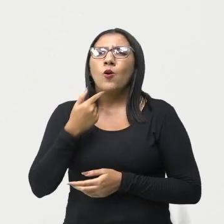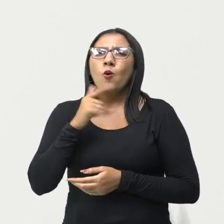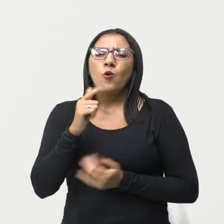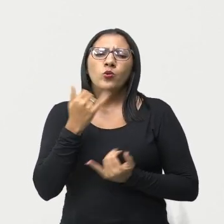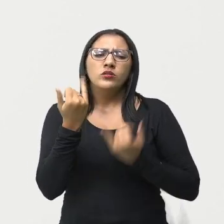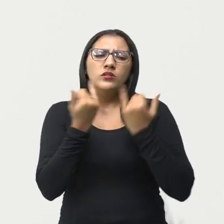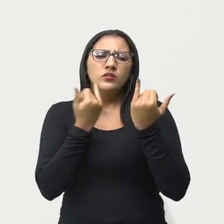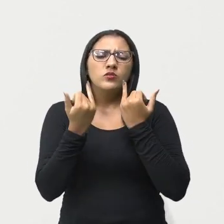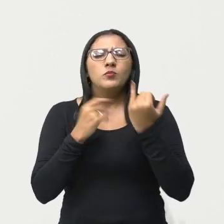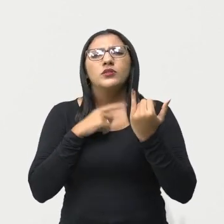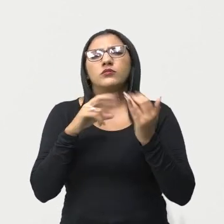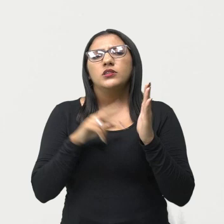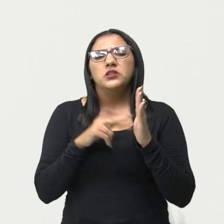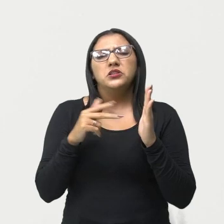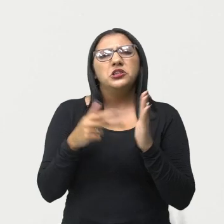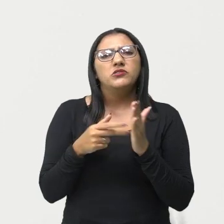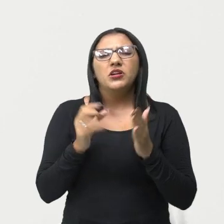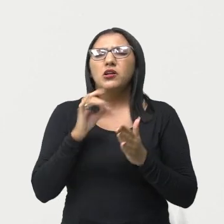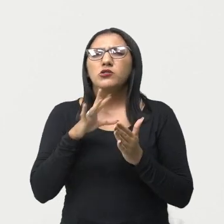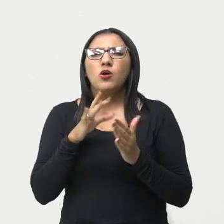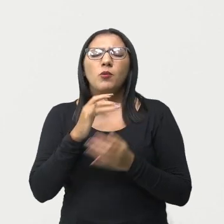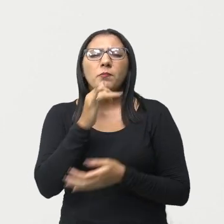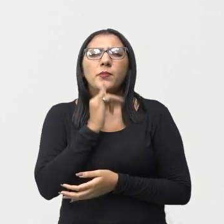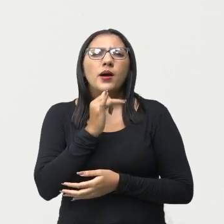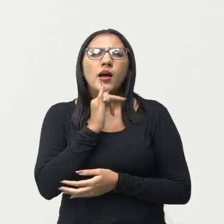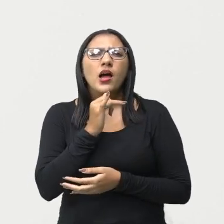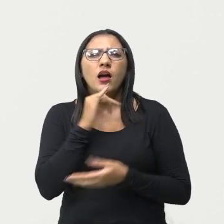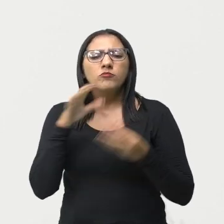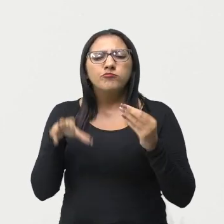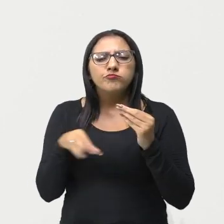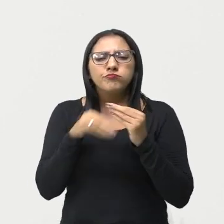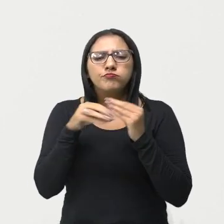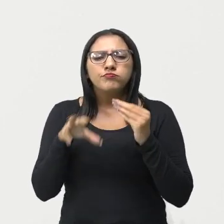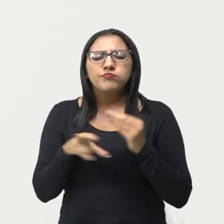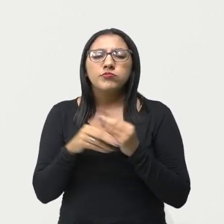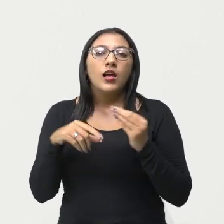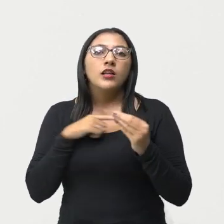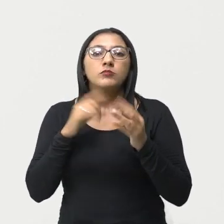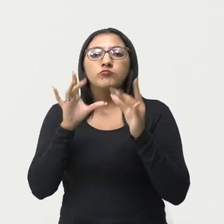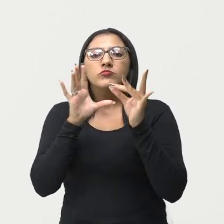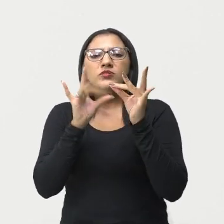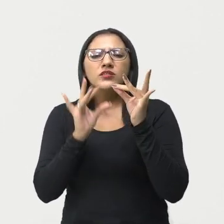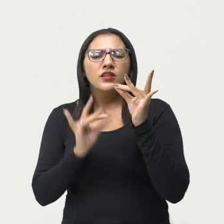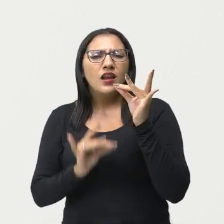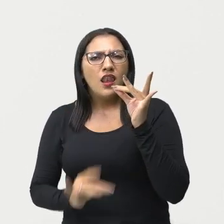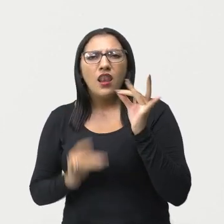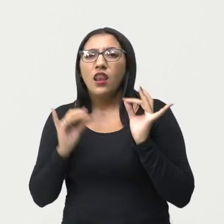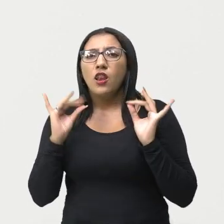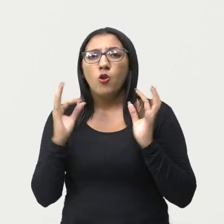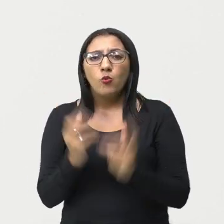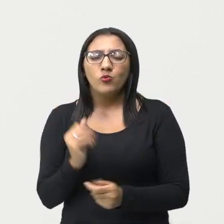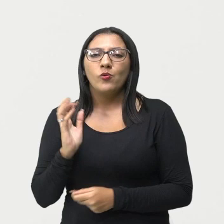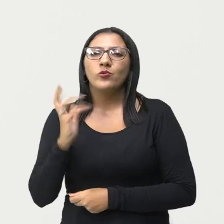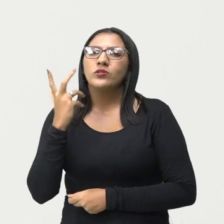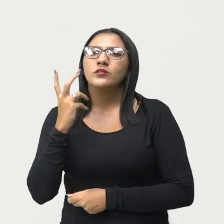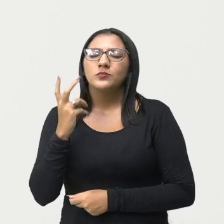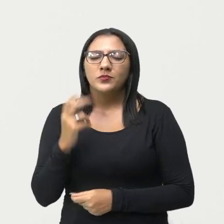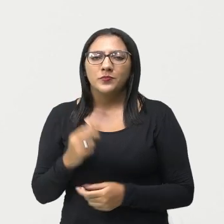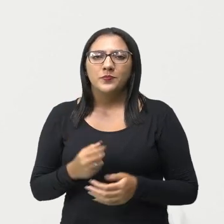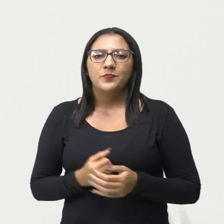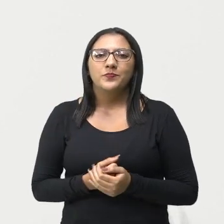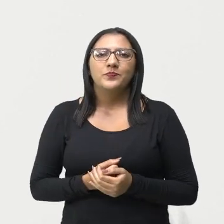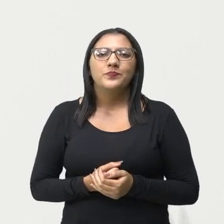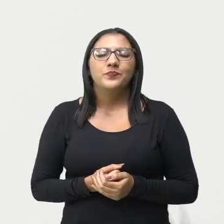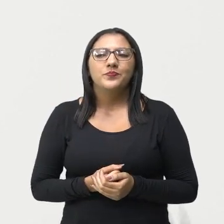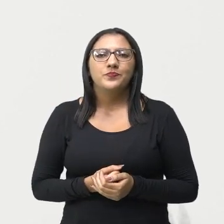elas serão secundárias e ajudam a exemplificar, a detalhar melhor os acontecimentos da notícia,